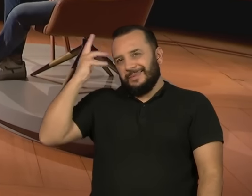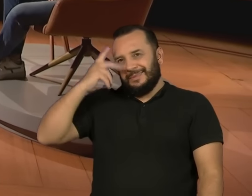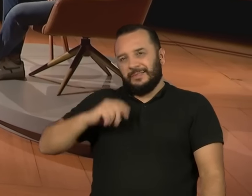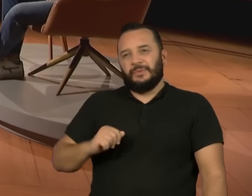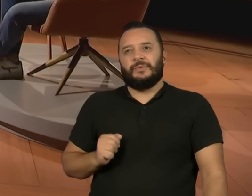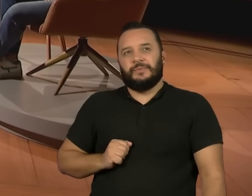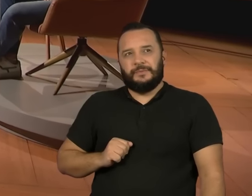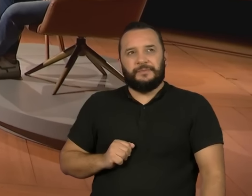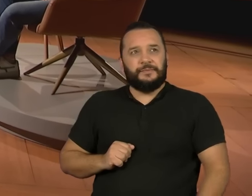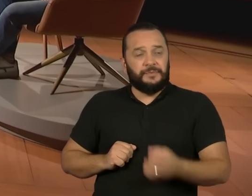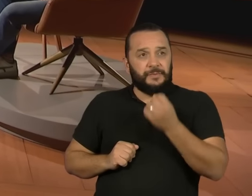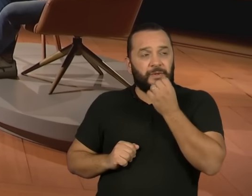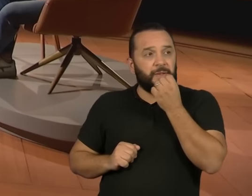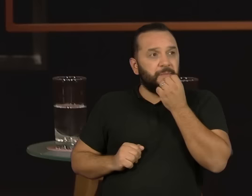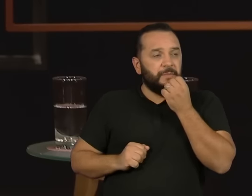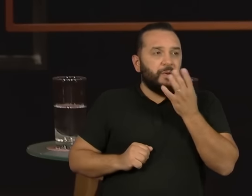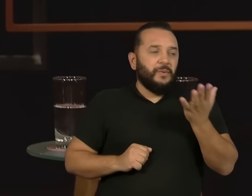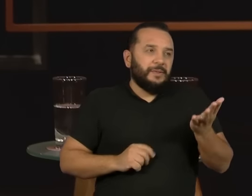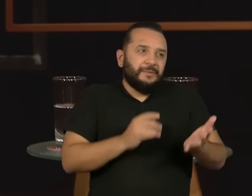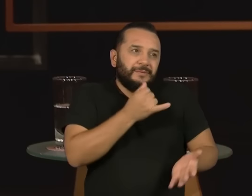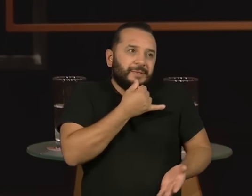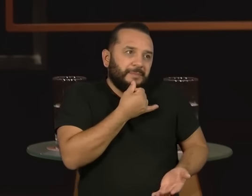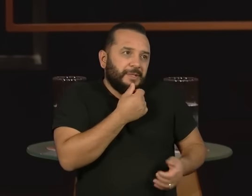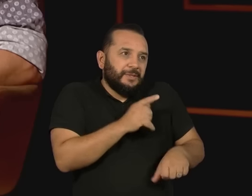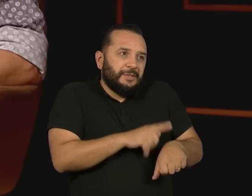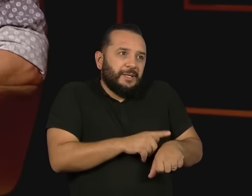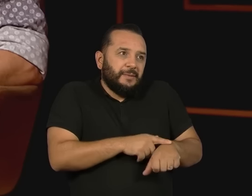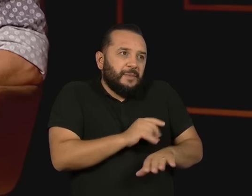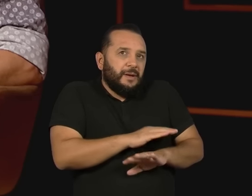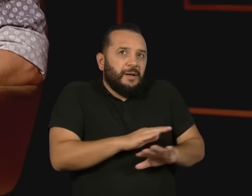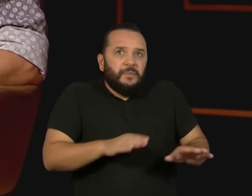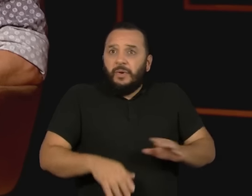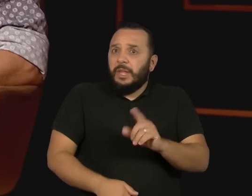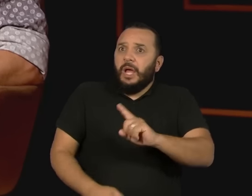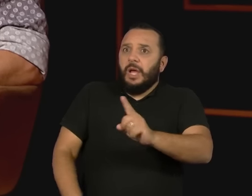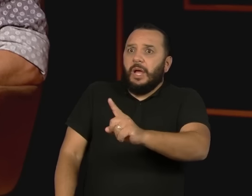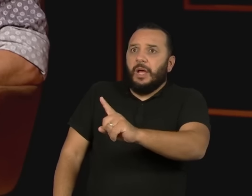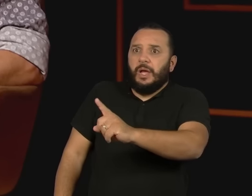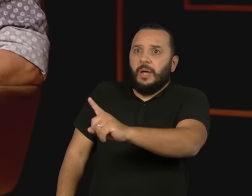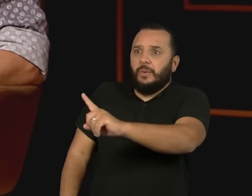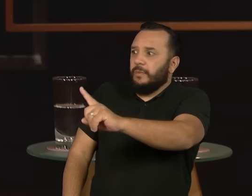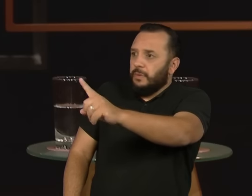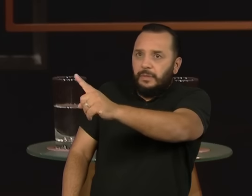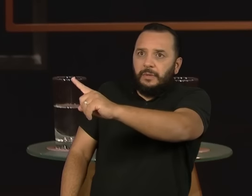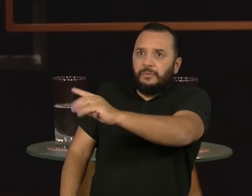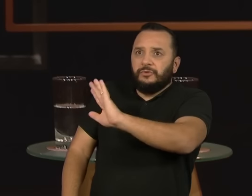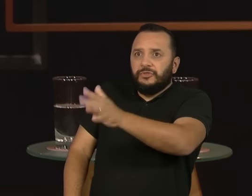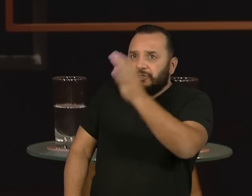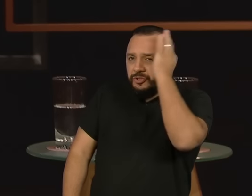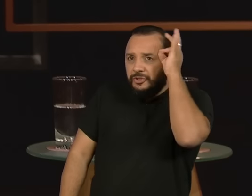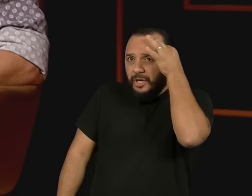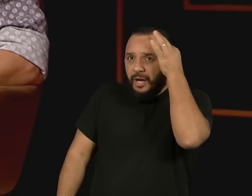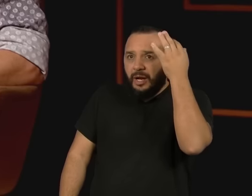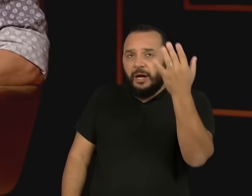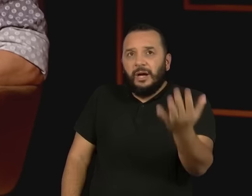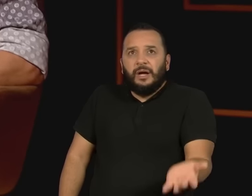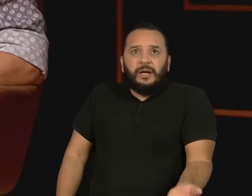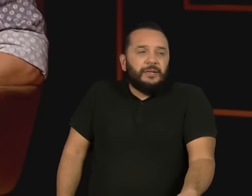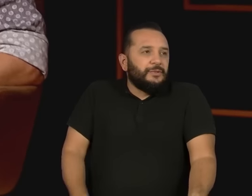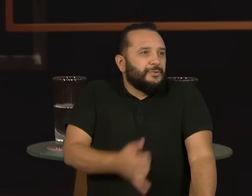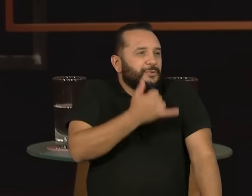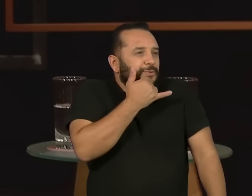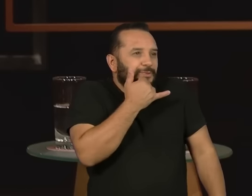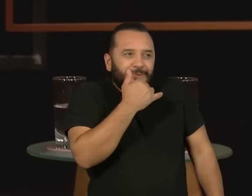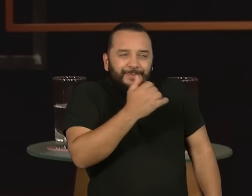Perfeito, que bom. Matheus, infelizmente o tempo acabou. Não, que isso? Já... Não tem jeito,